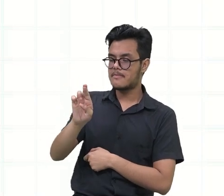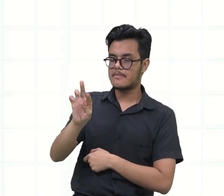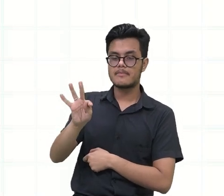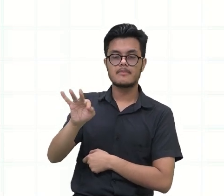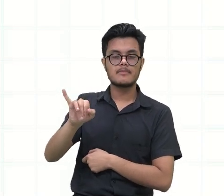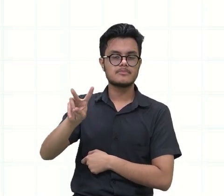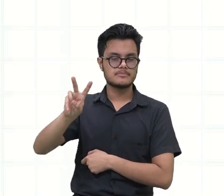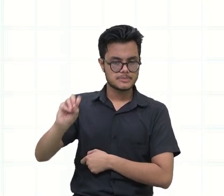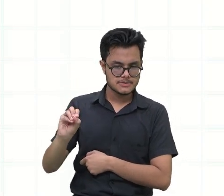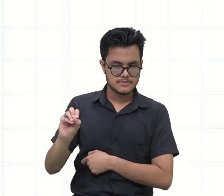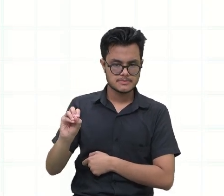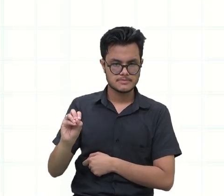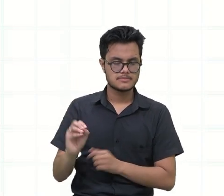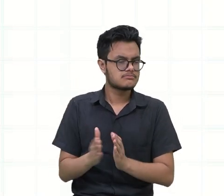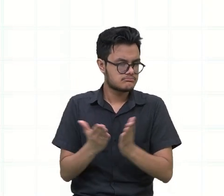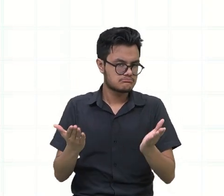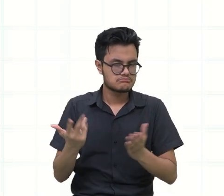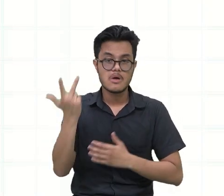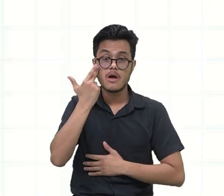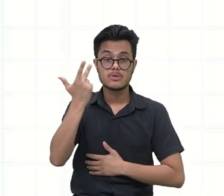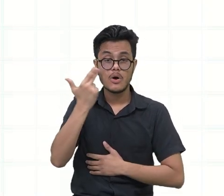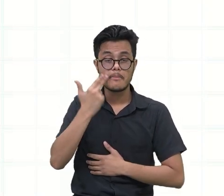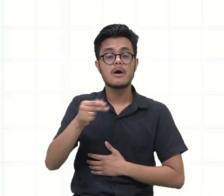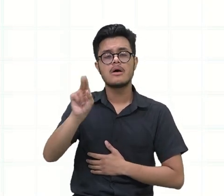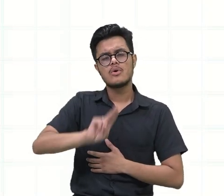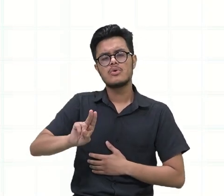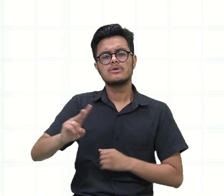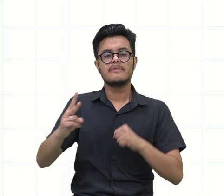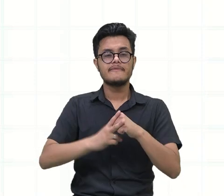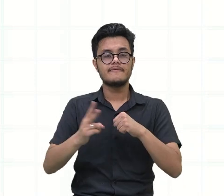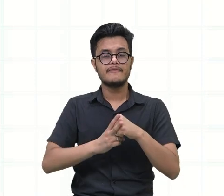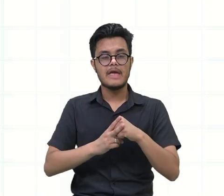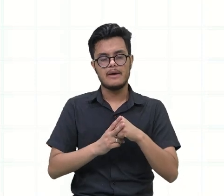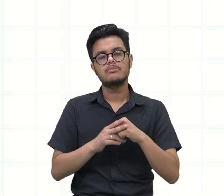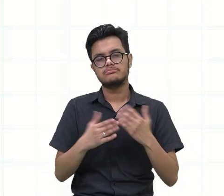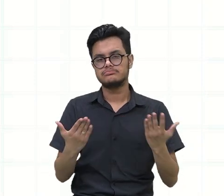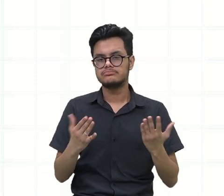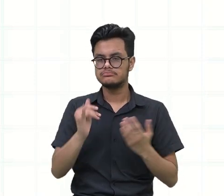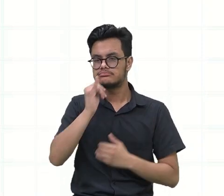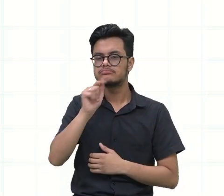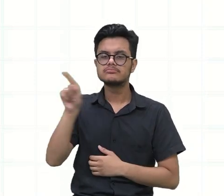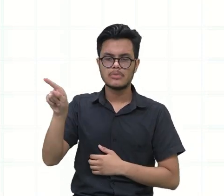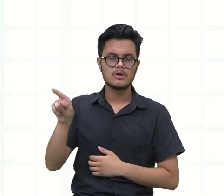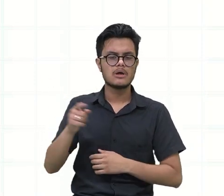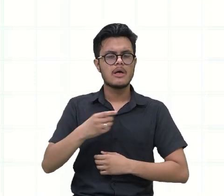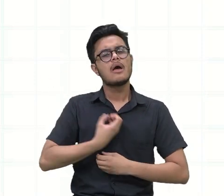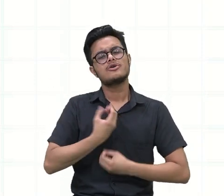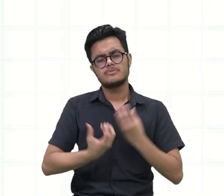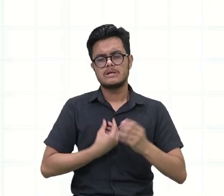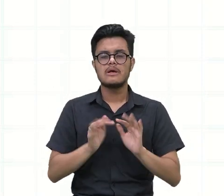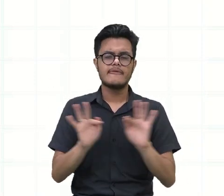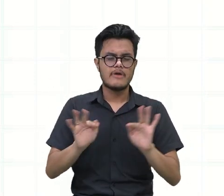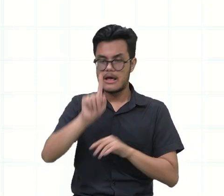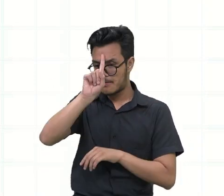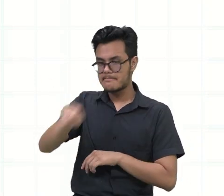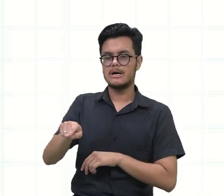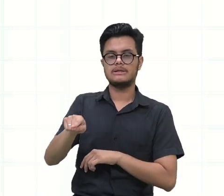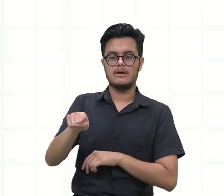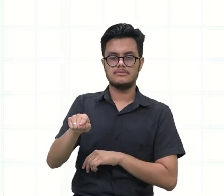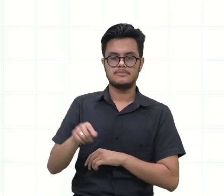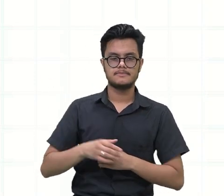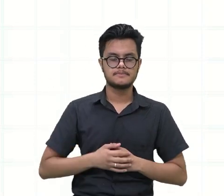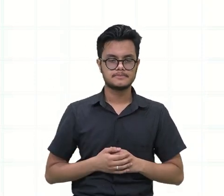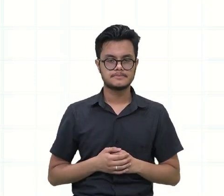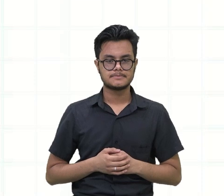coisa, né? Então, utiliza-se esses verbos para indicar, para expressar, né, essas